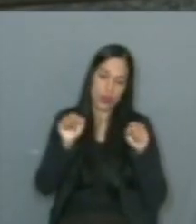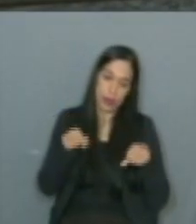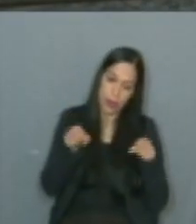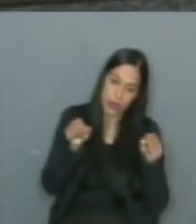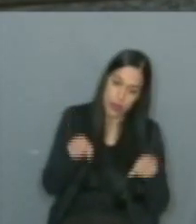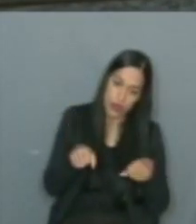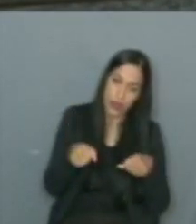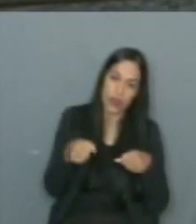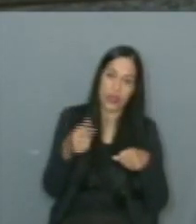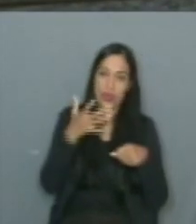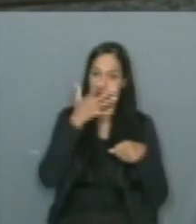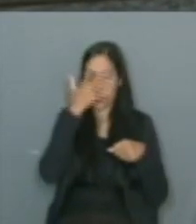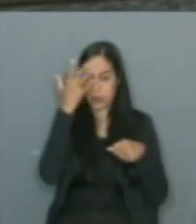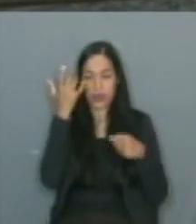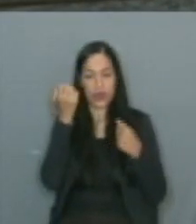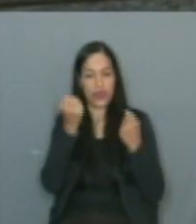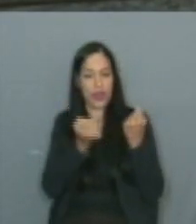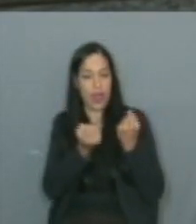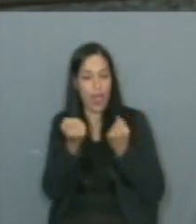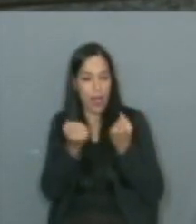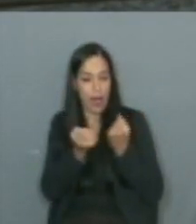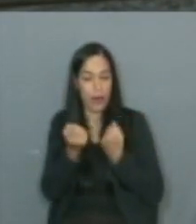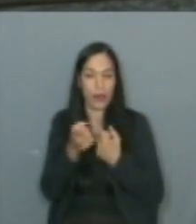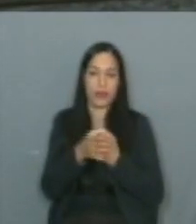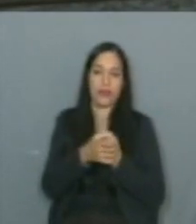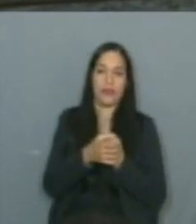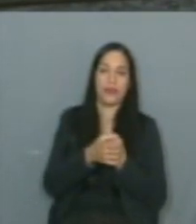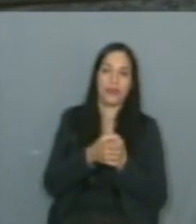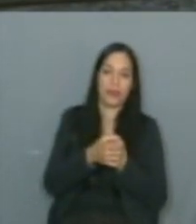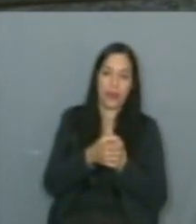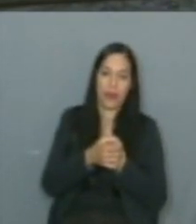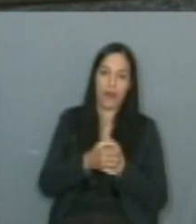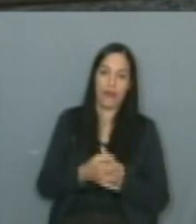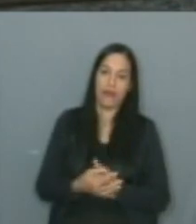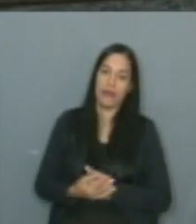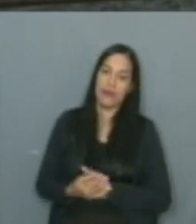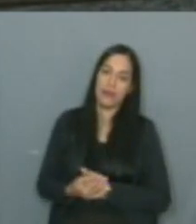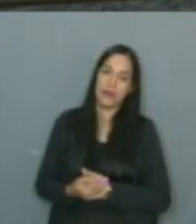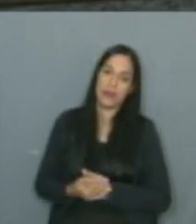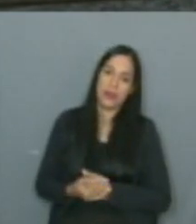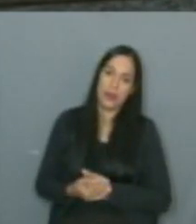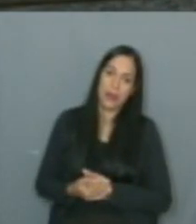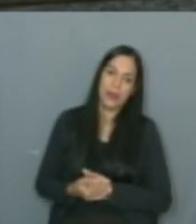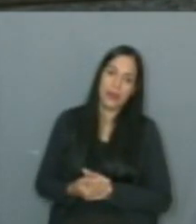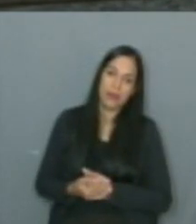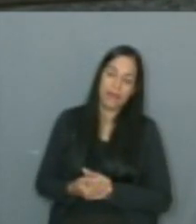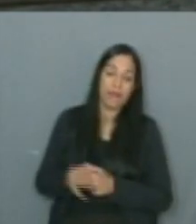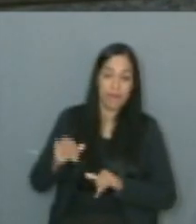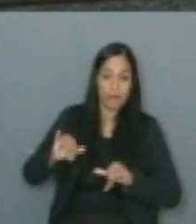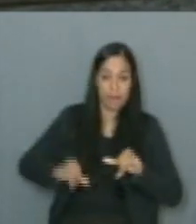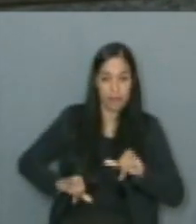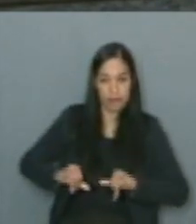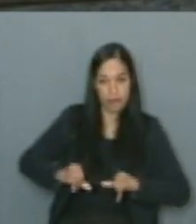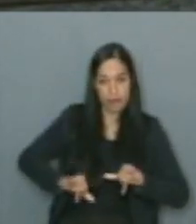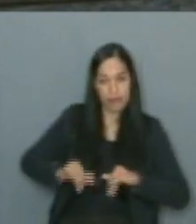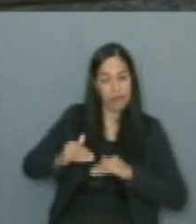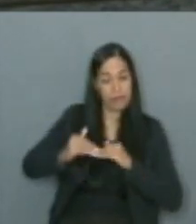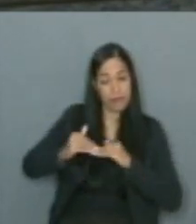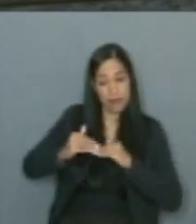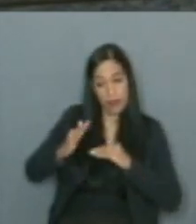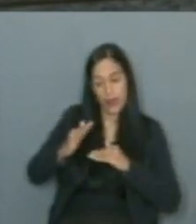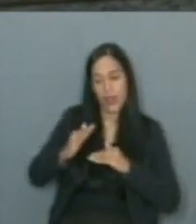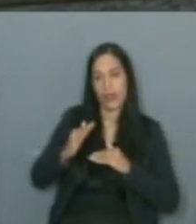motociclistas, das pessoas que dirigem carro, que é uma situação muito mais sofredora do